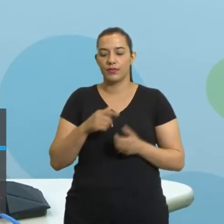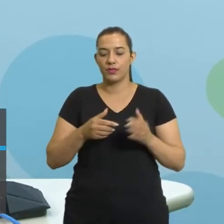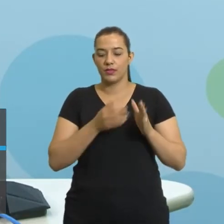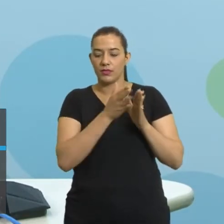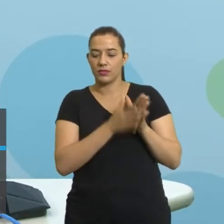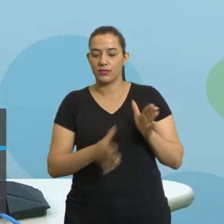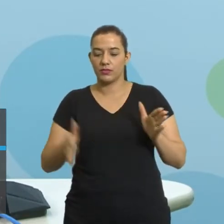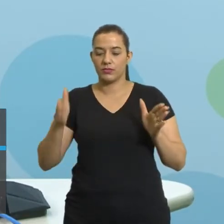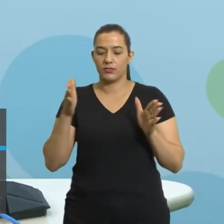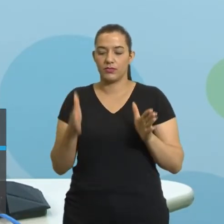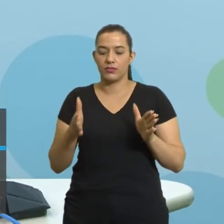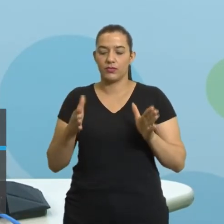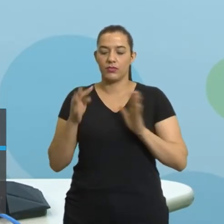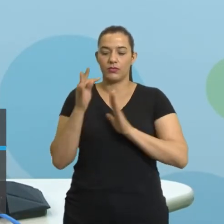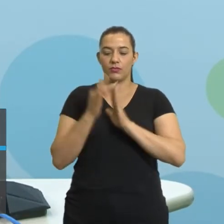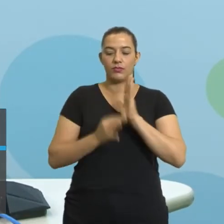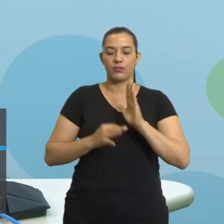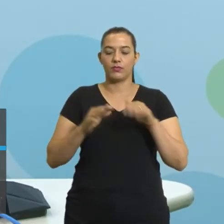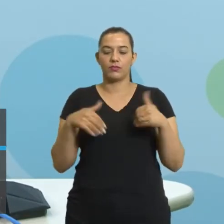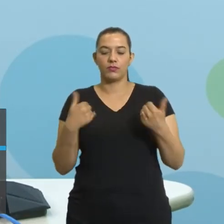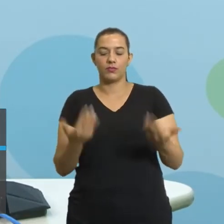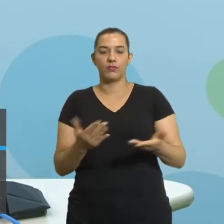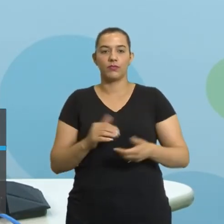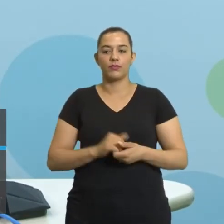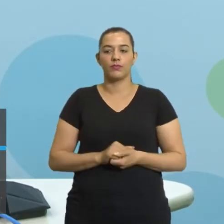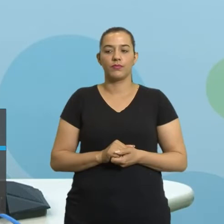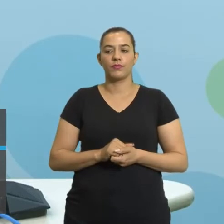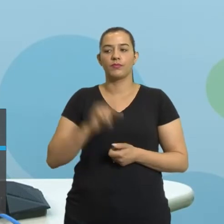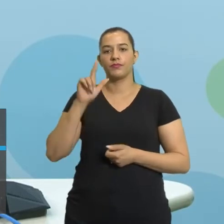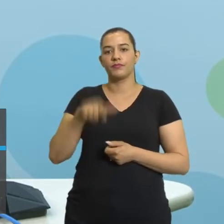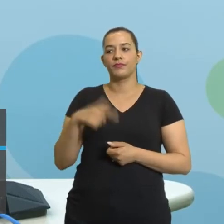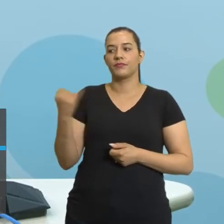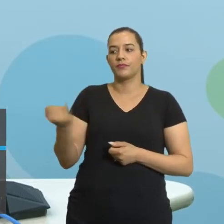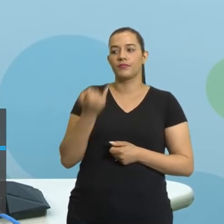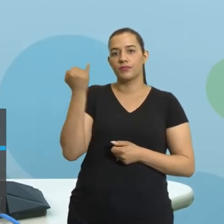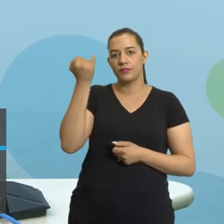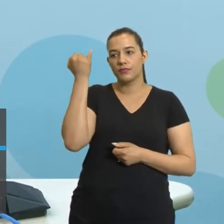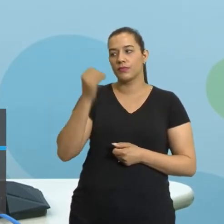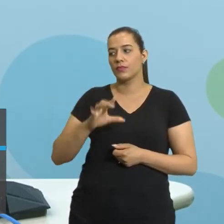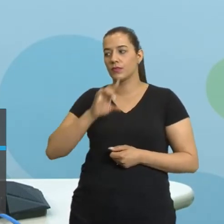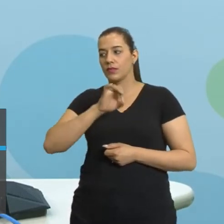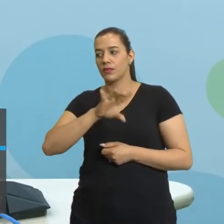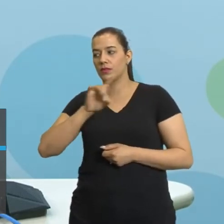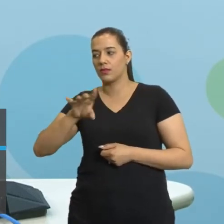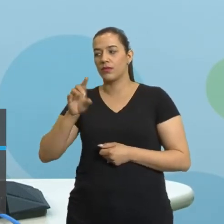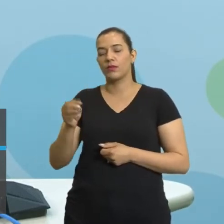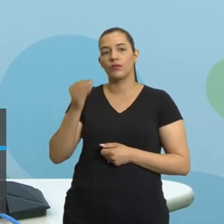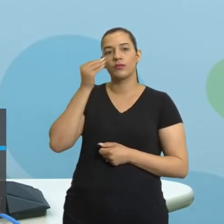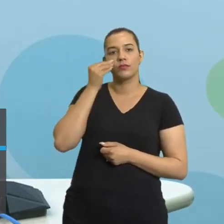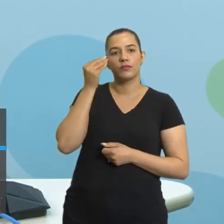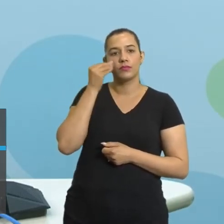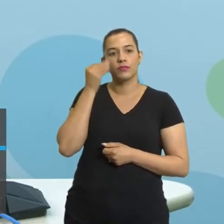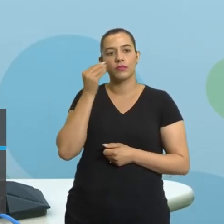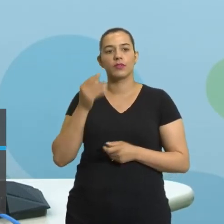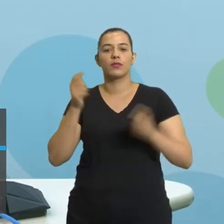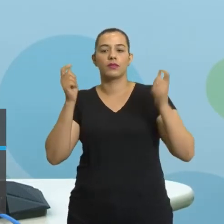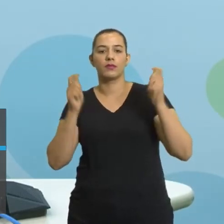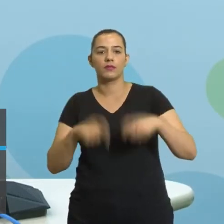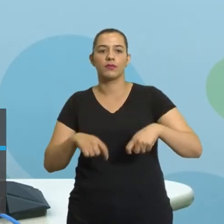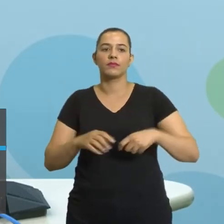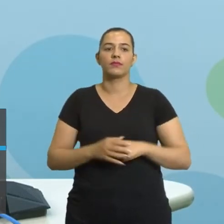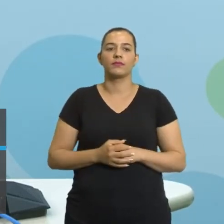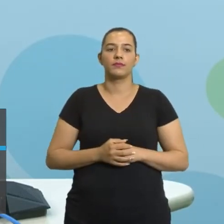daquele texto, digamos assim, né? Então, é importante que eles levantem hipóteses, que eles testem,